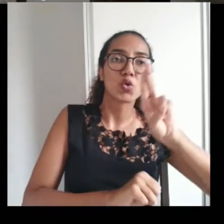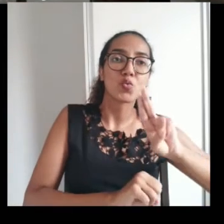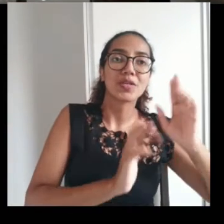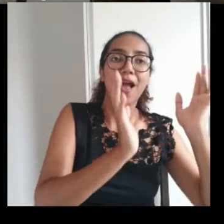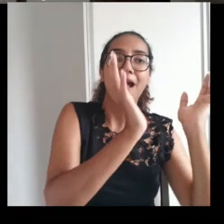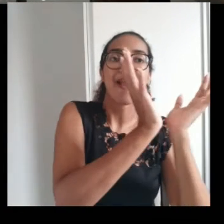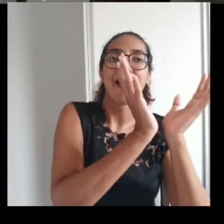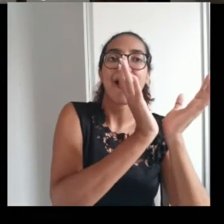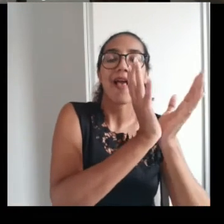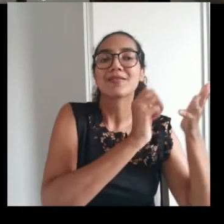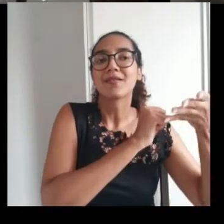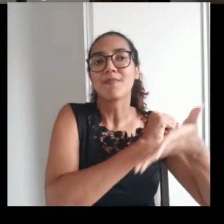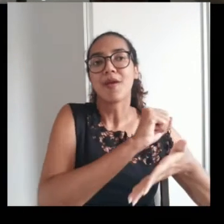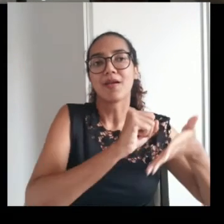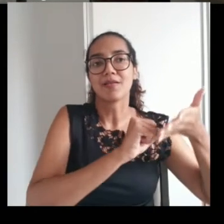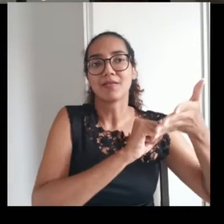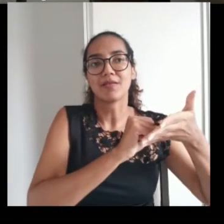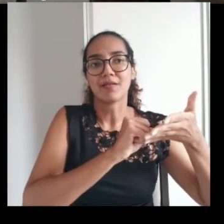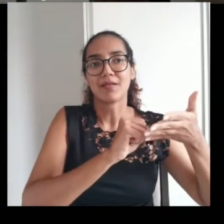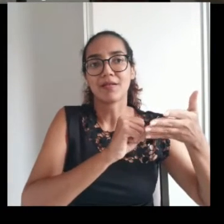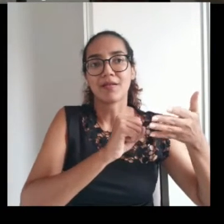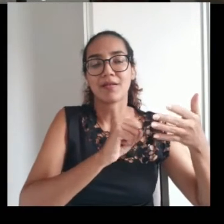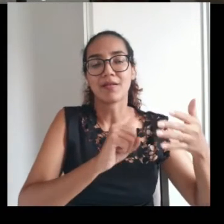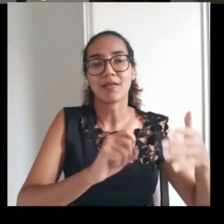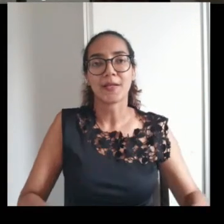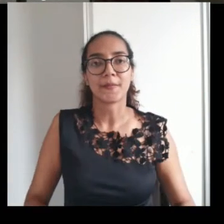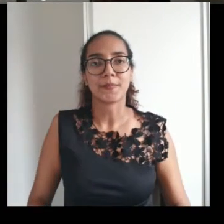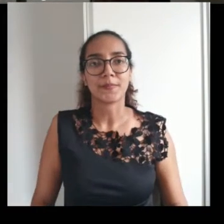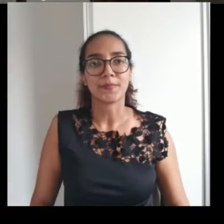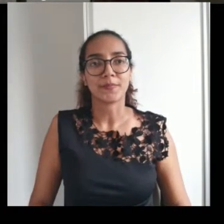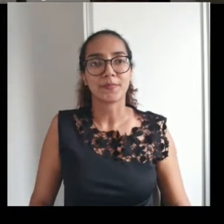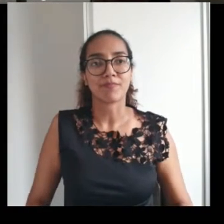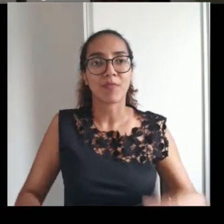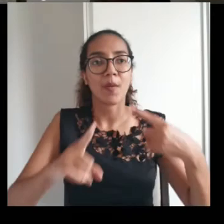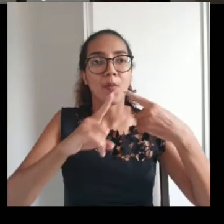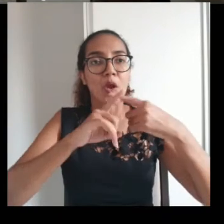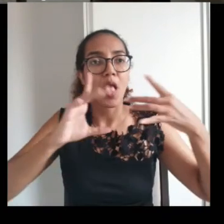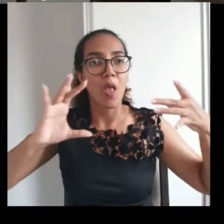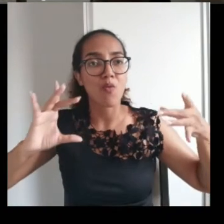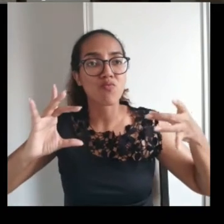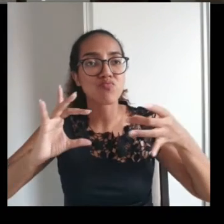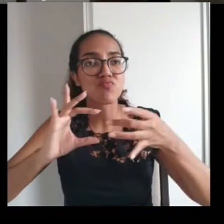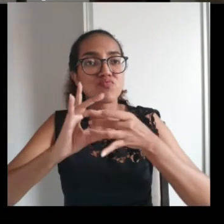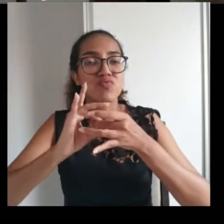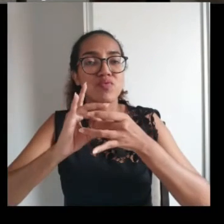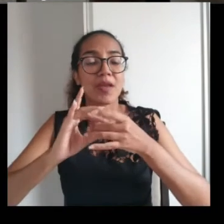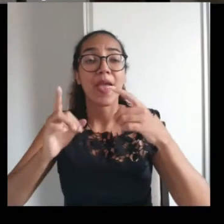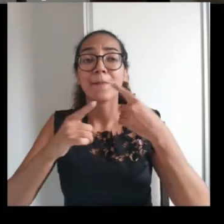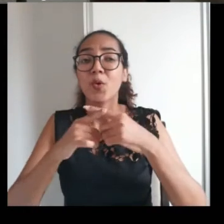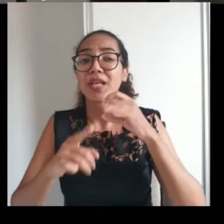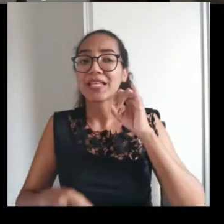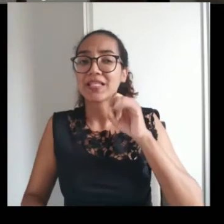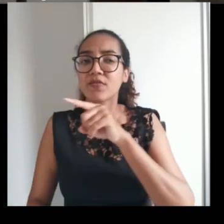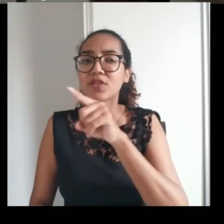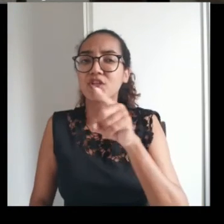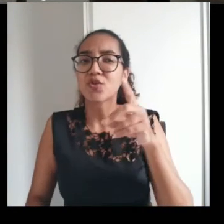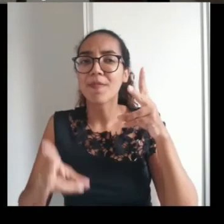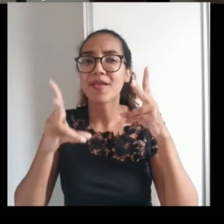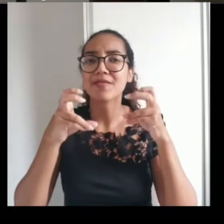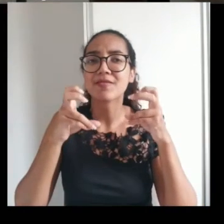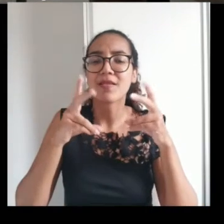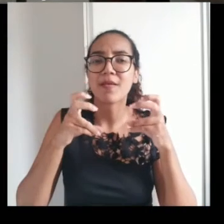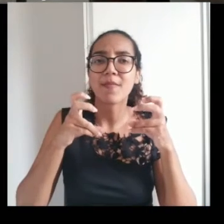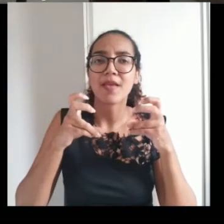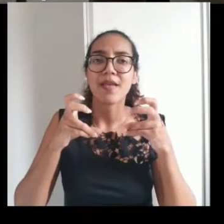permeando aqui todas as minhas camadas, né? Porque se você perceber, a tela vai fazer uso das classes básicas, toda a